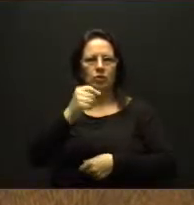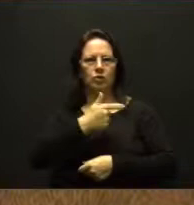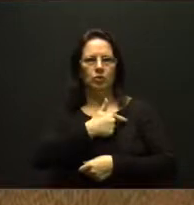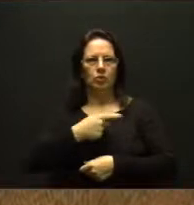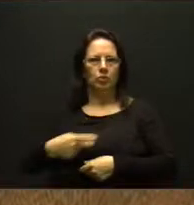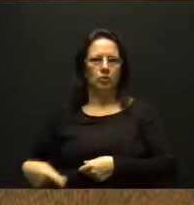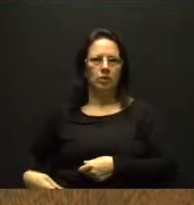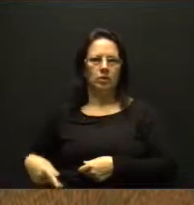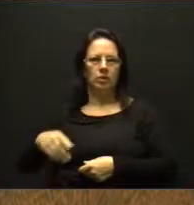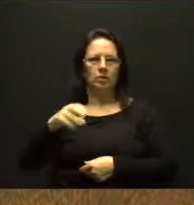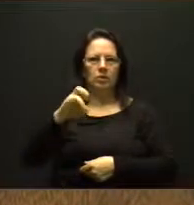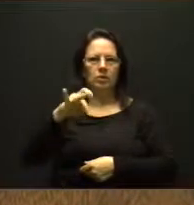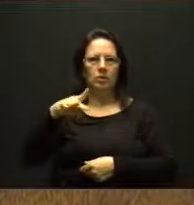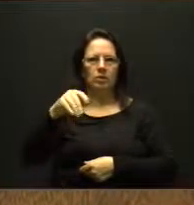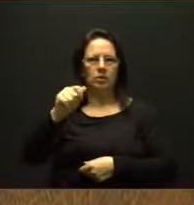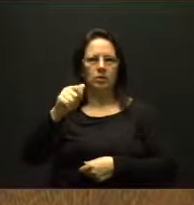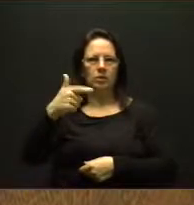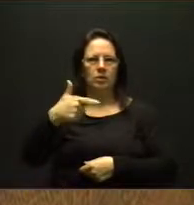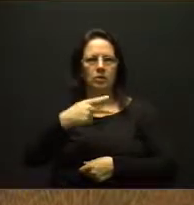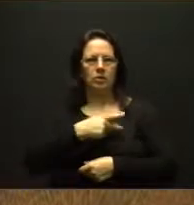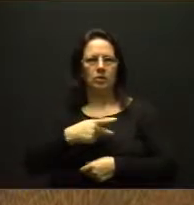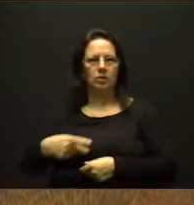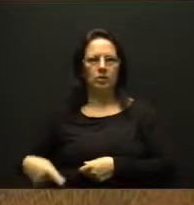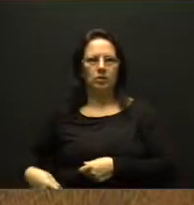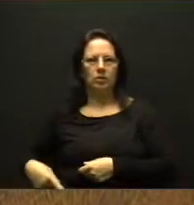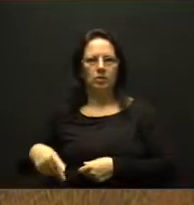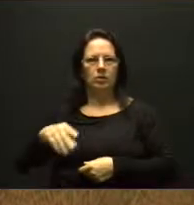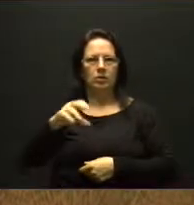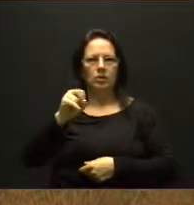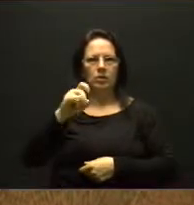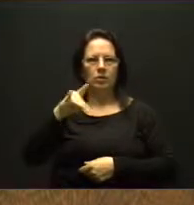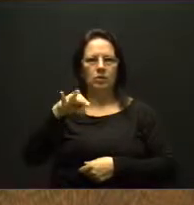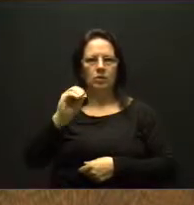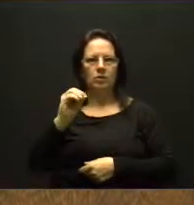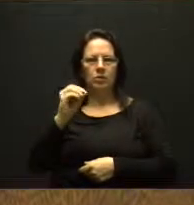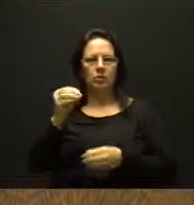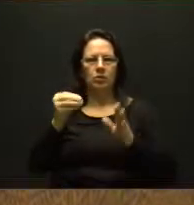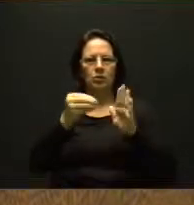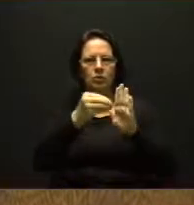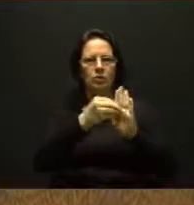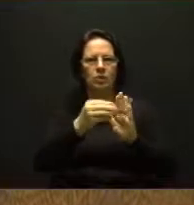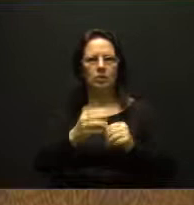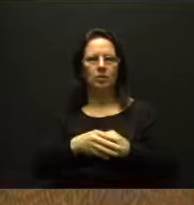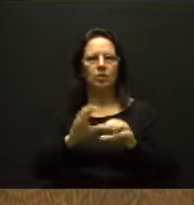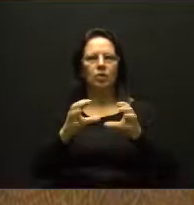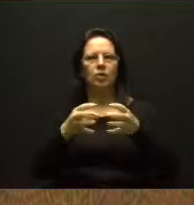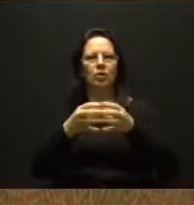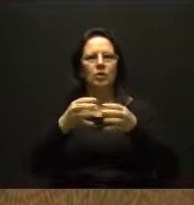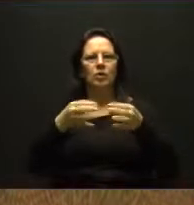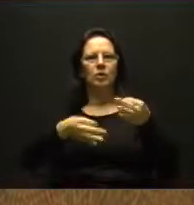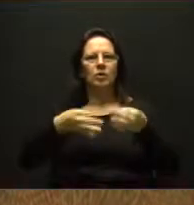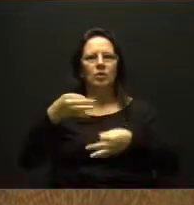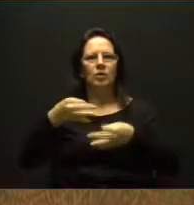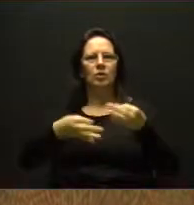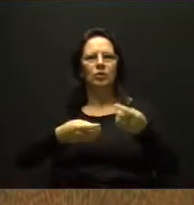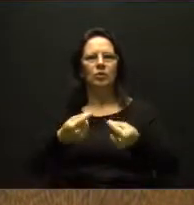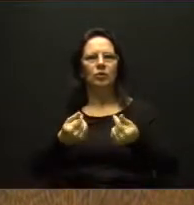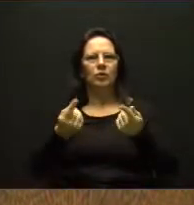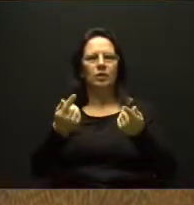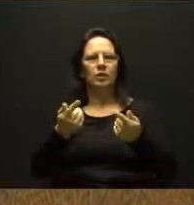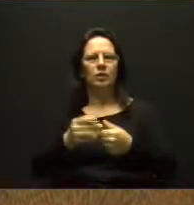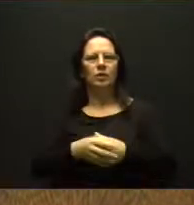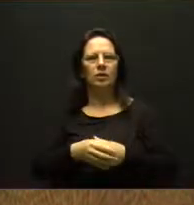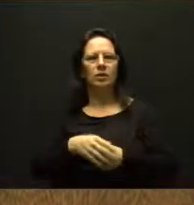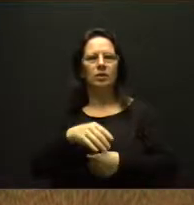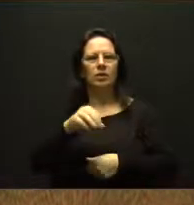érica verçosa nunes vice-presidente sérgio augusto santana membro comissão de finanças e orçamento will